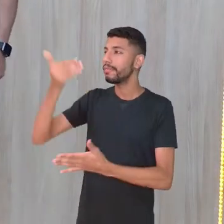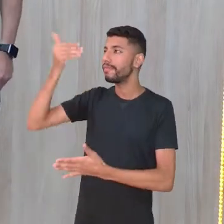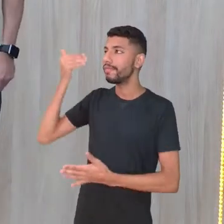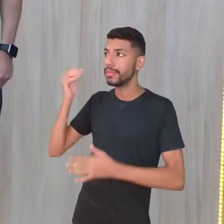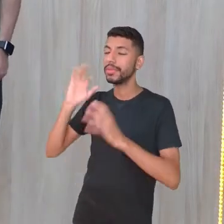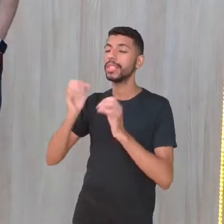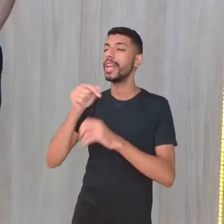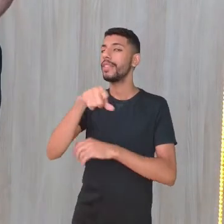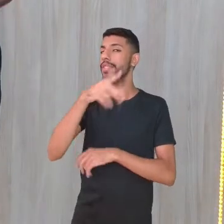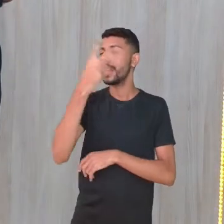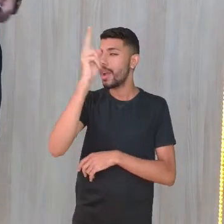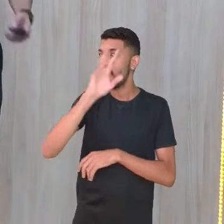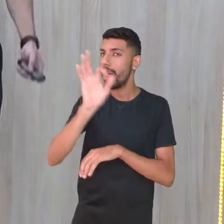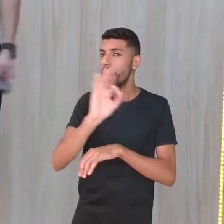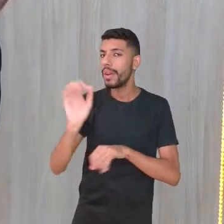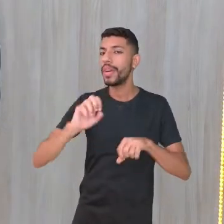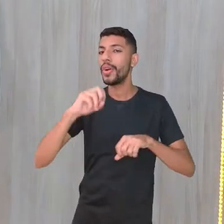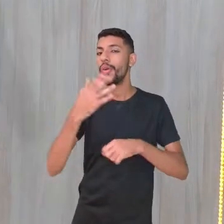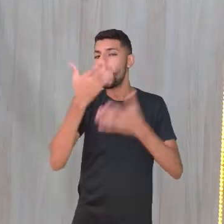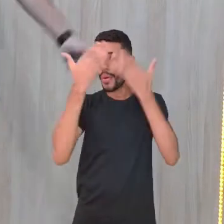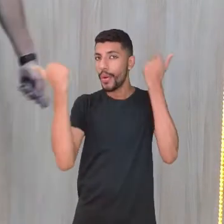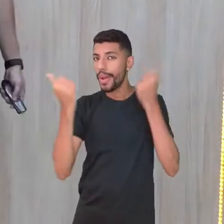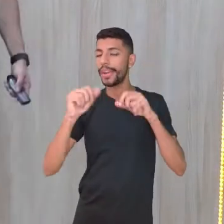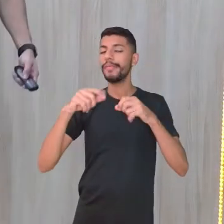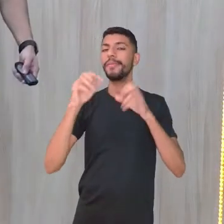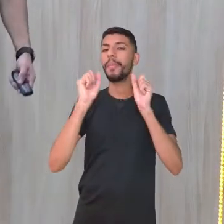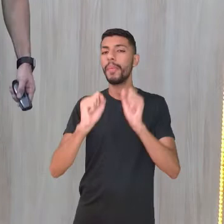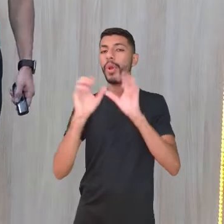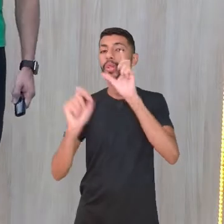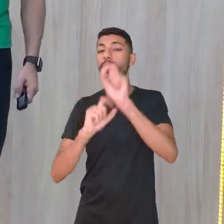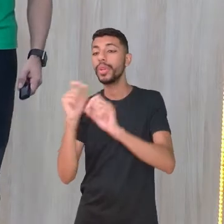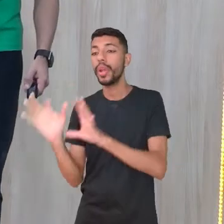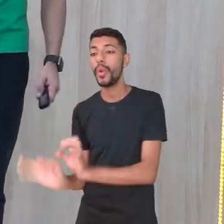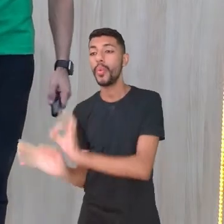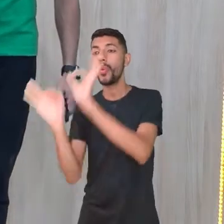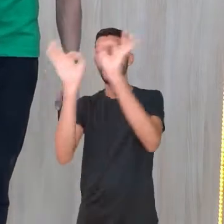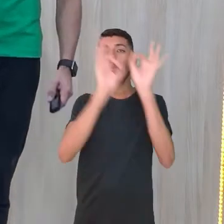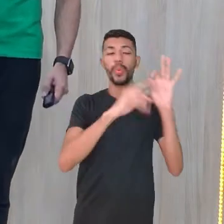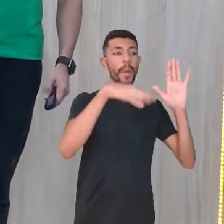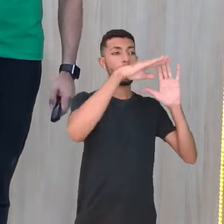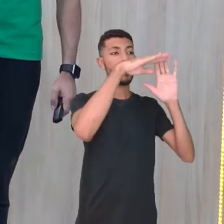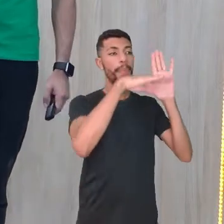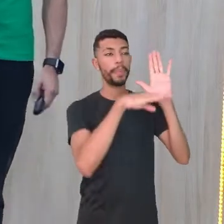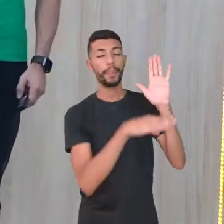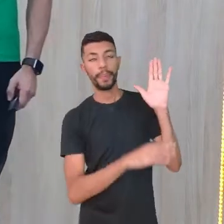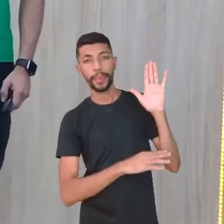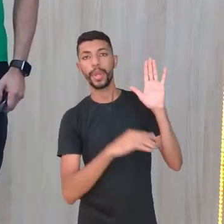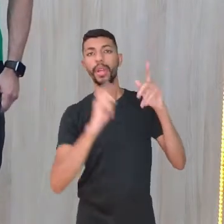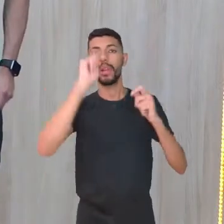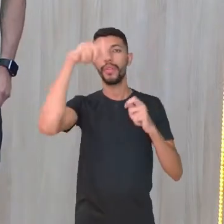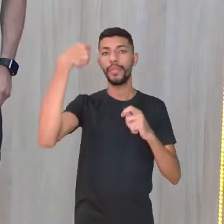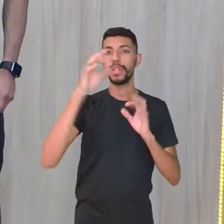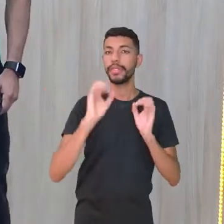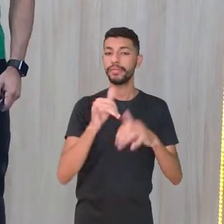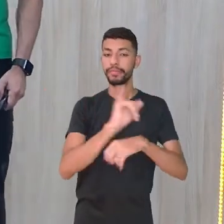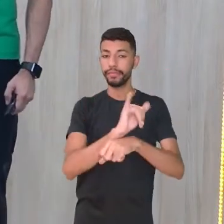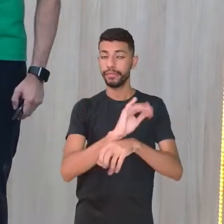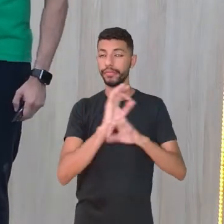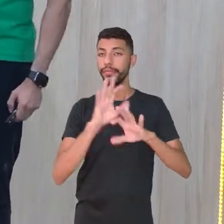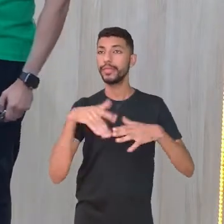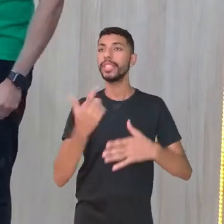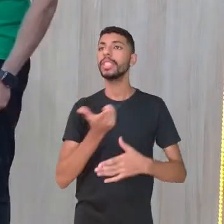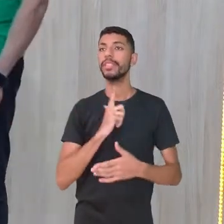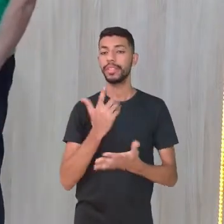não se lembra ou já esqueceu, né? Volta aí nas aulas anteriores, lá da playlist, lá no nosso canal no YouTube, que vai ter essa